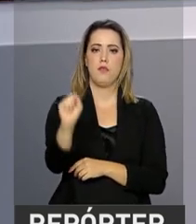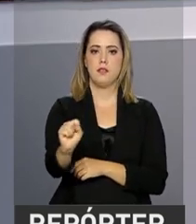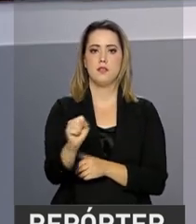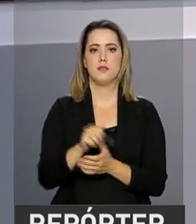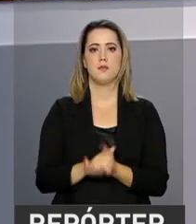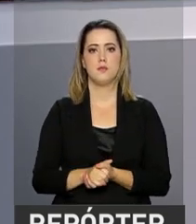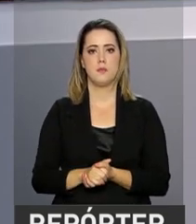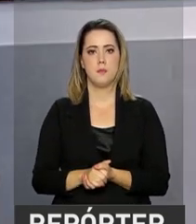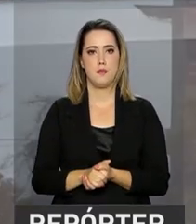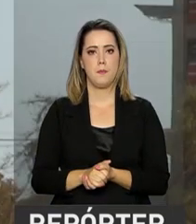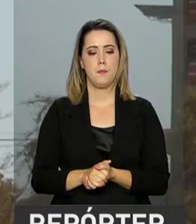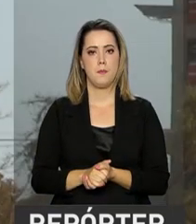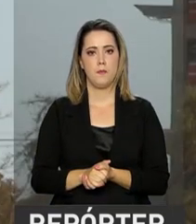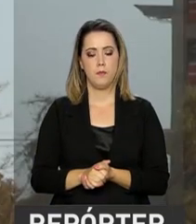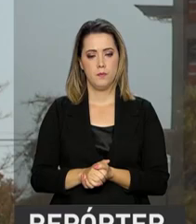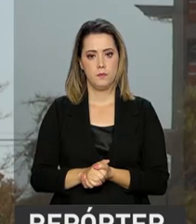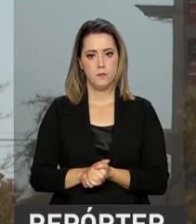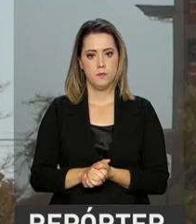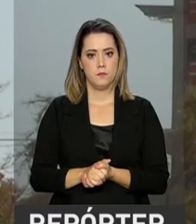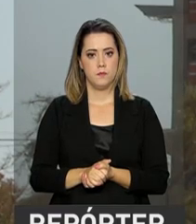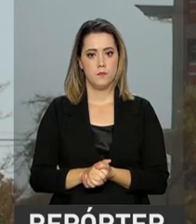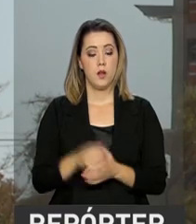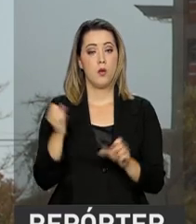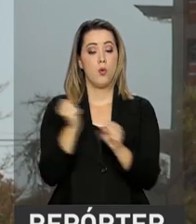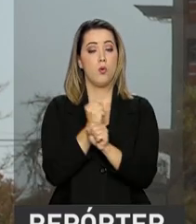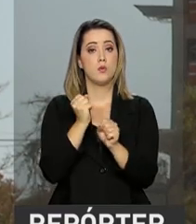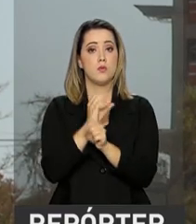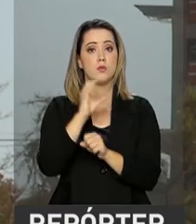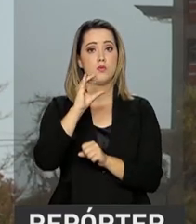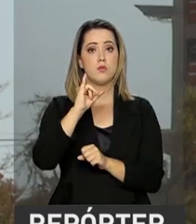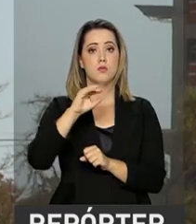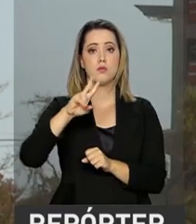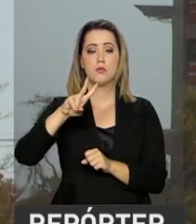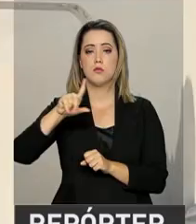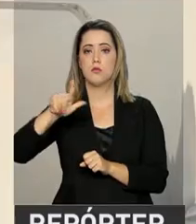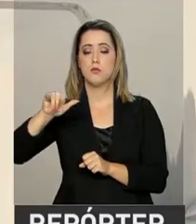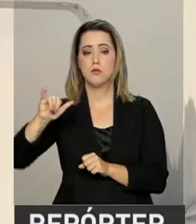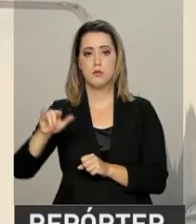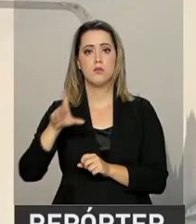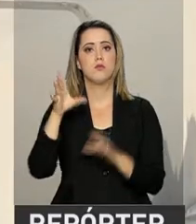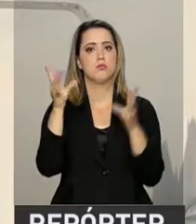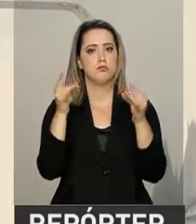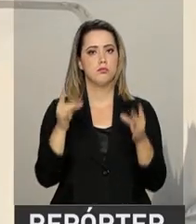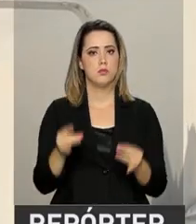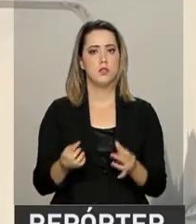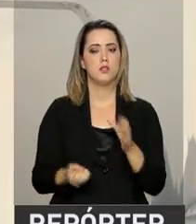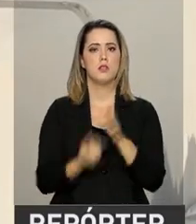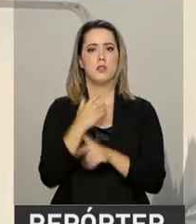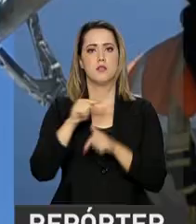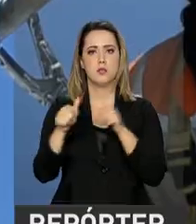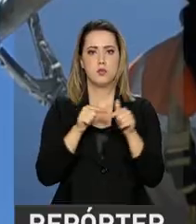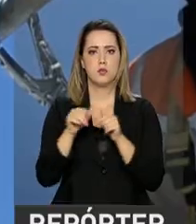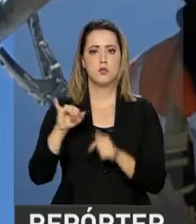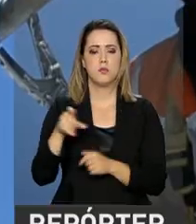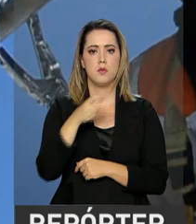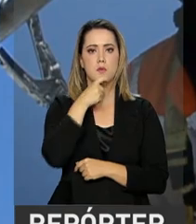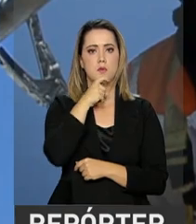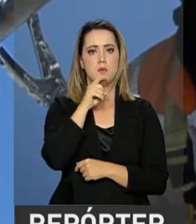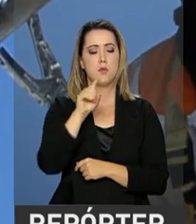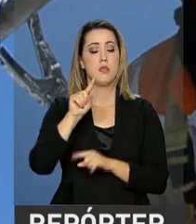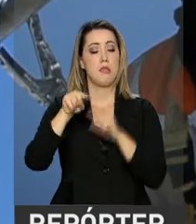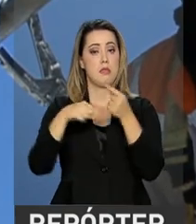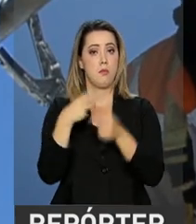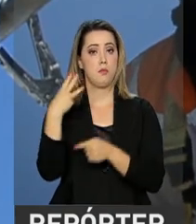novas vagas a construção civil foi um dos destaques na geração de empregos em Julho depois de